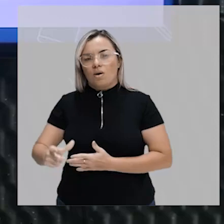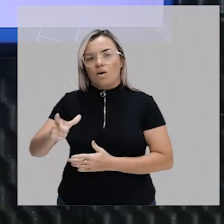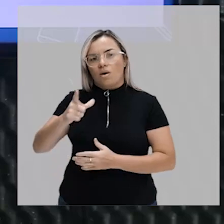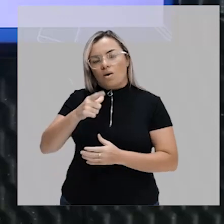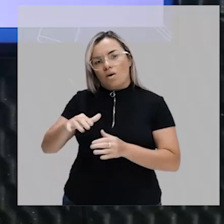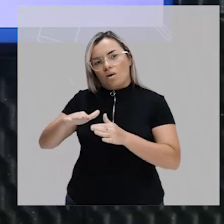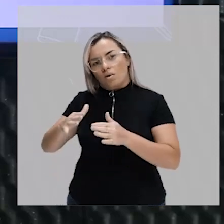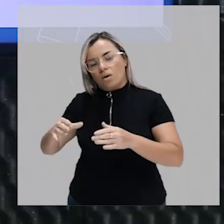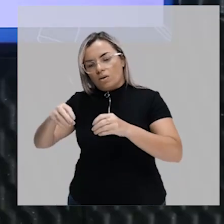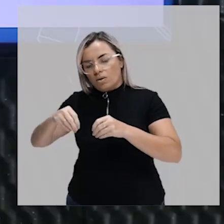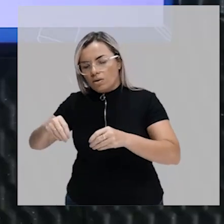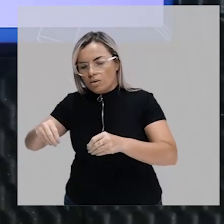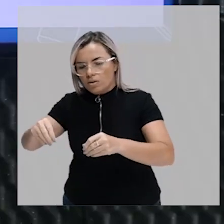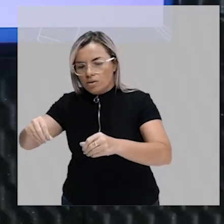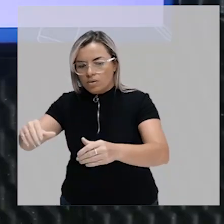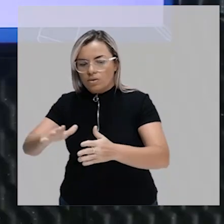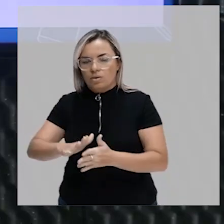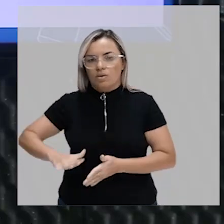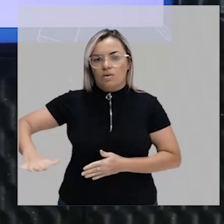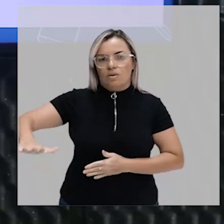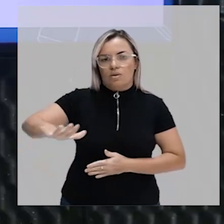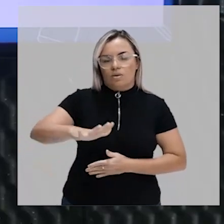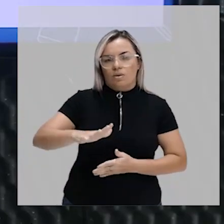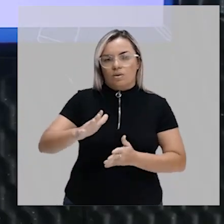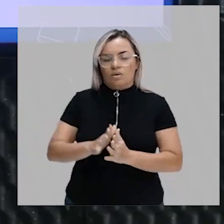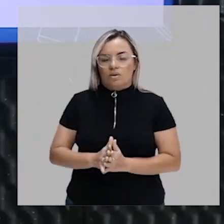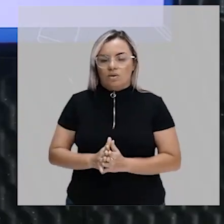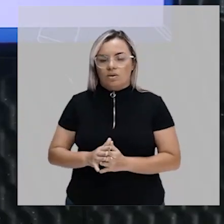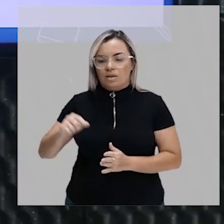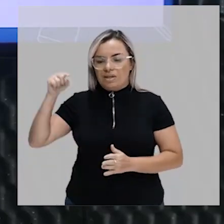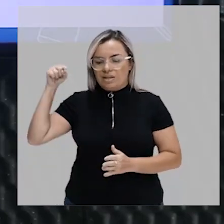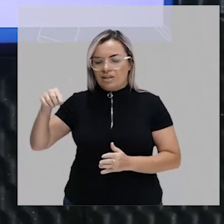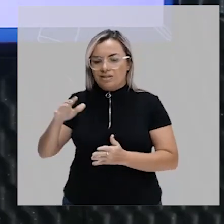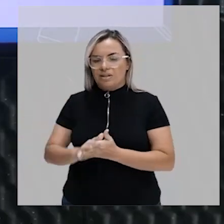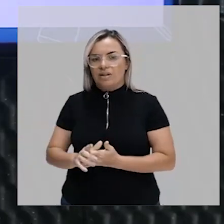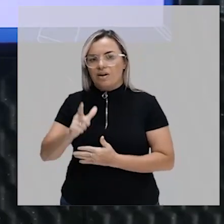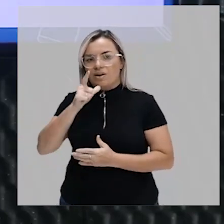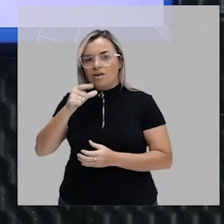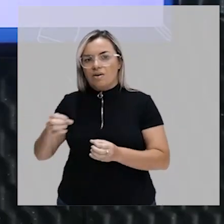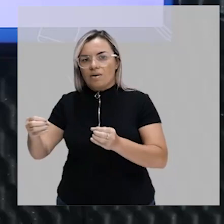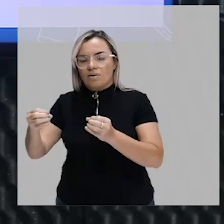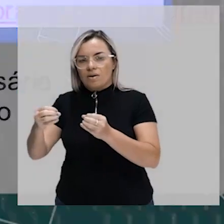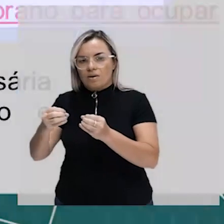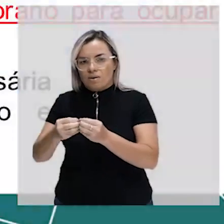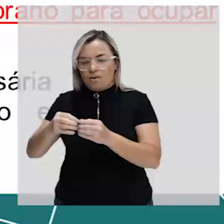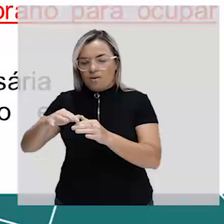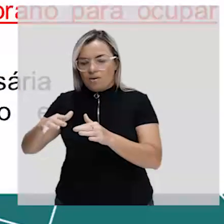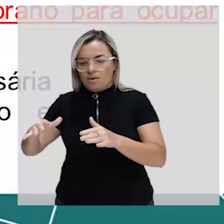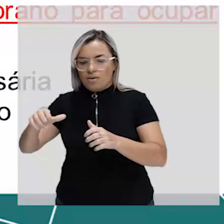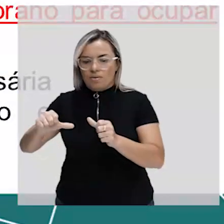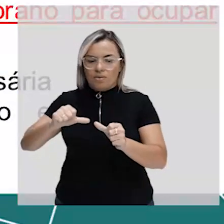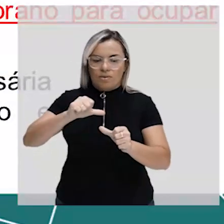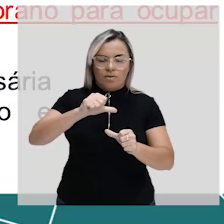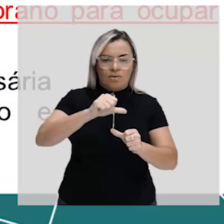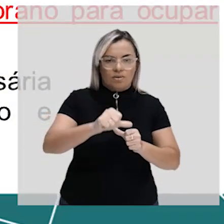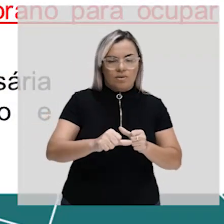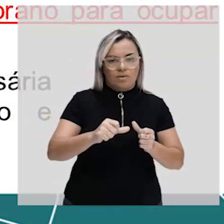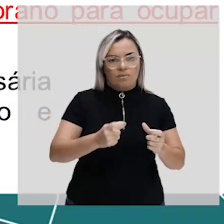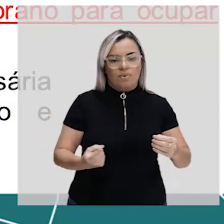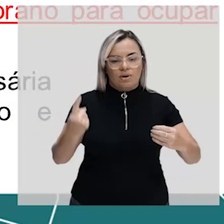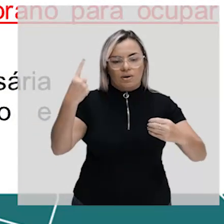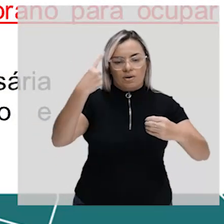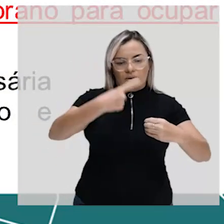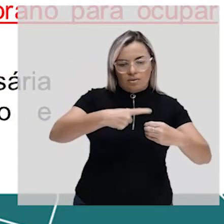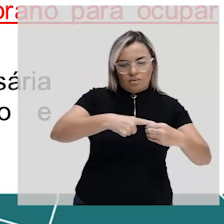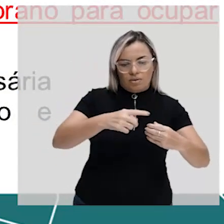de ocupação do território brasileiro vai ser justamente o contrário, do litoral para o interior. Então isso aqui é falso, galera, tá